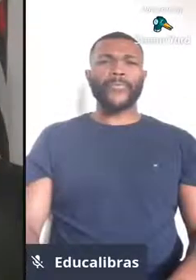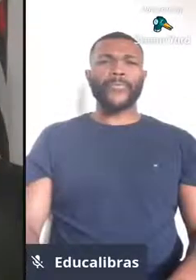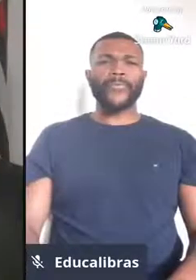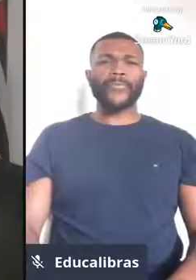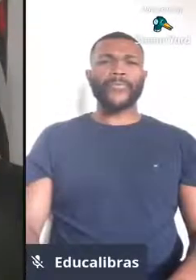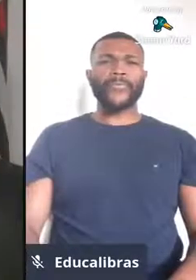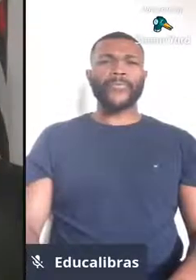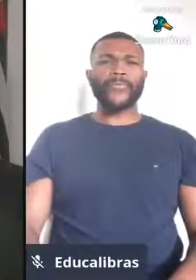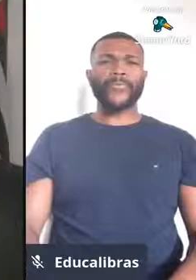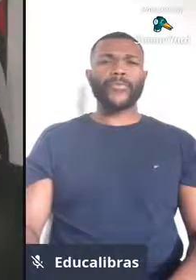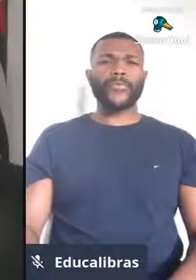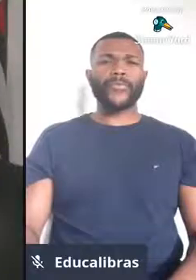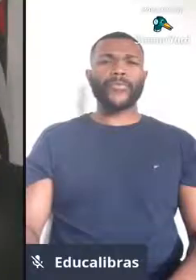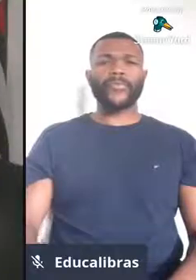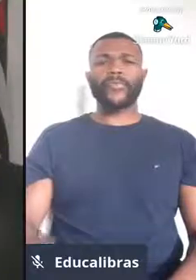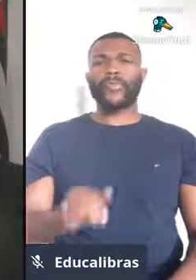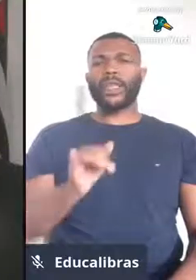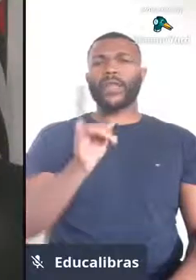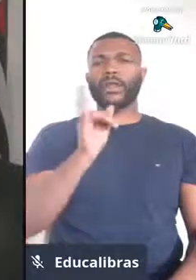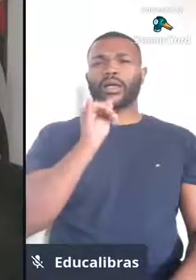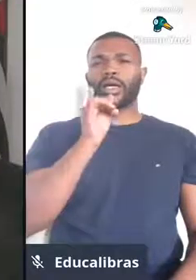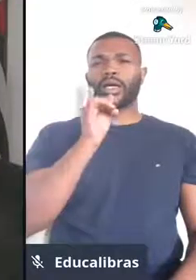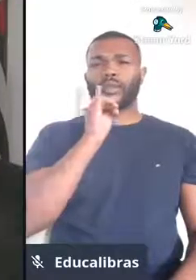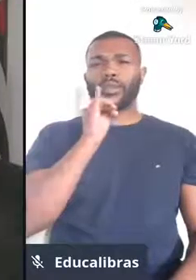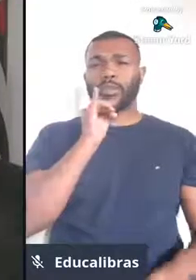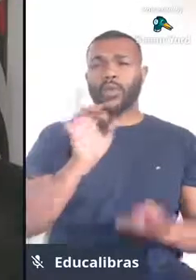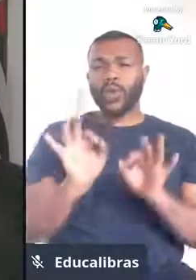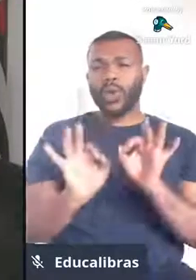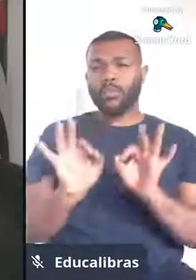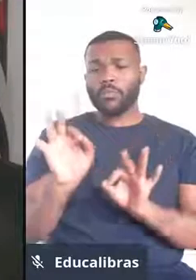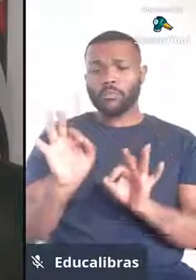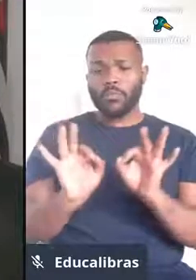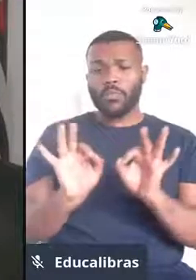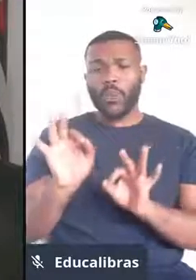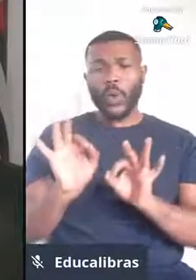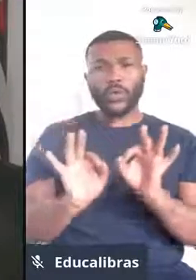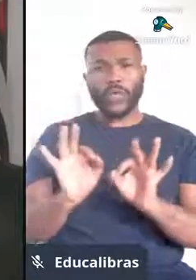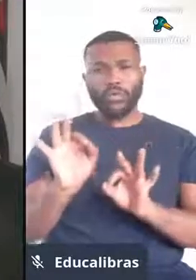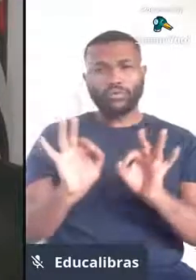você agrega ao projeto para tornar